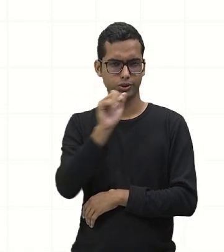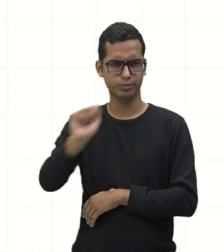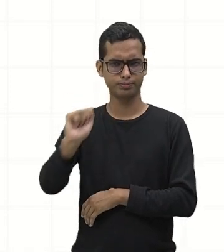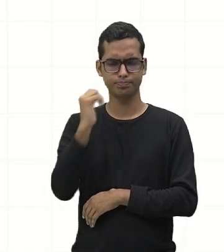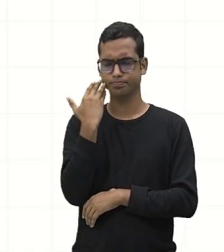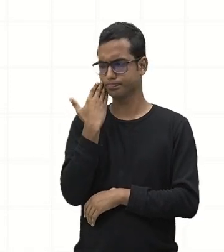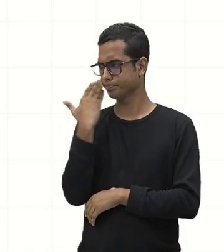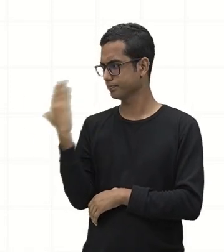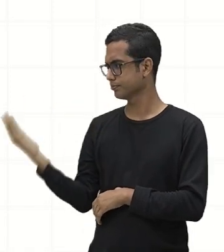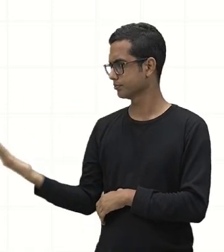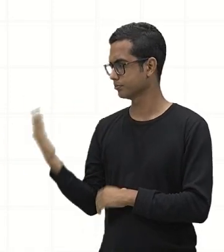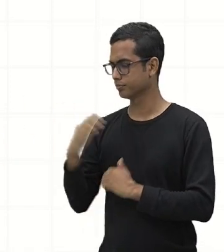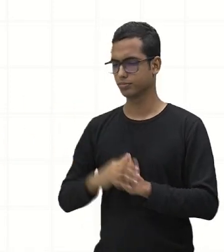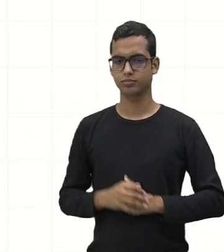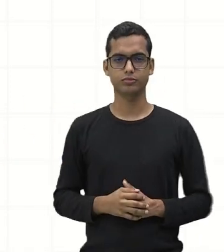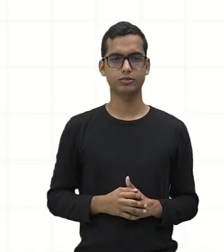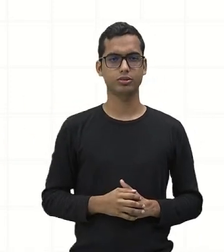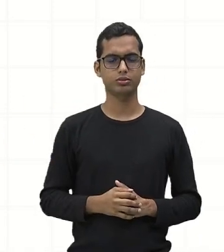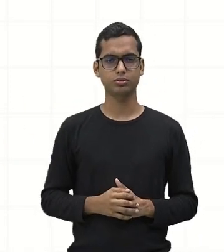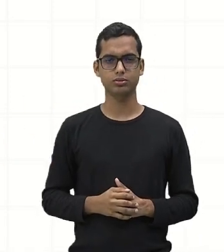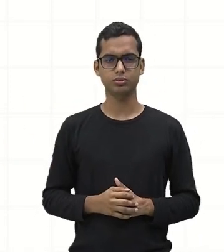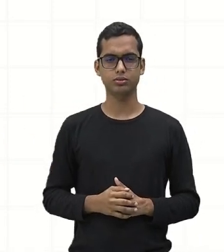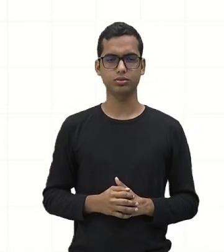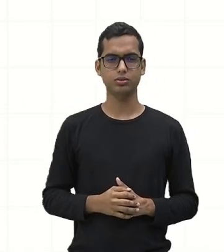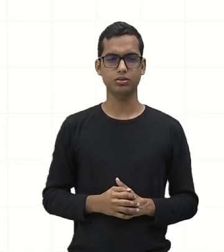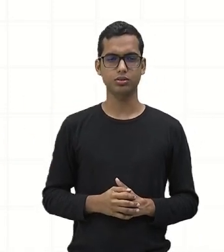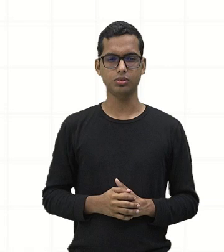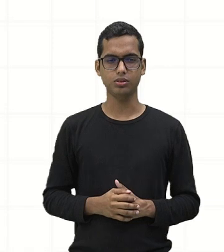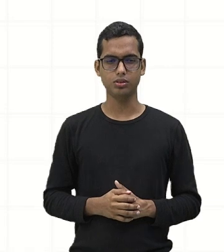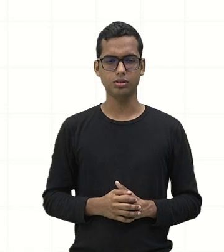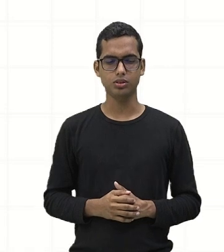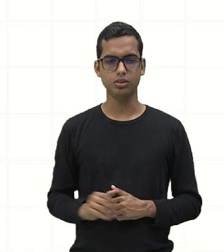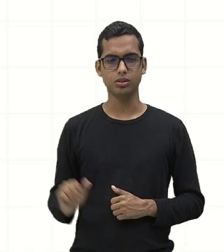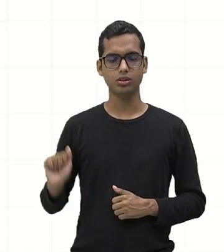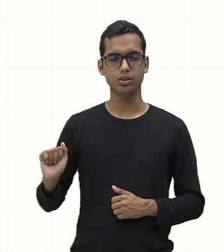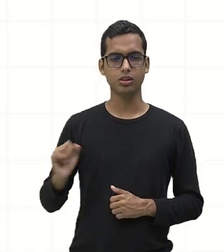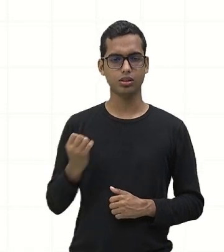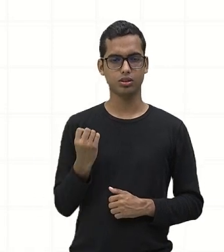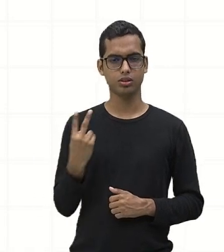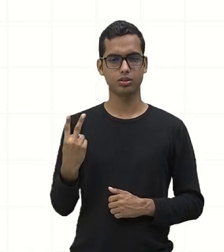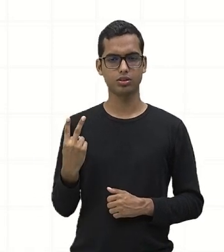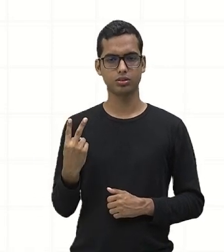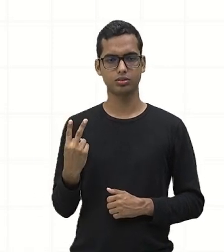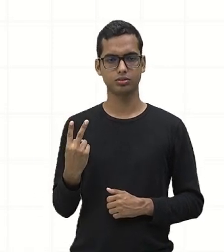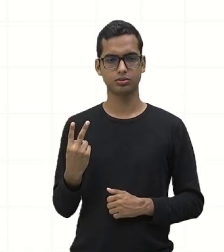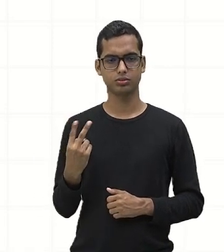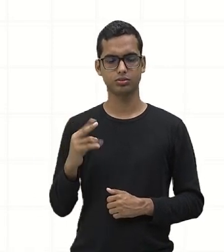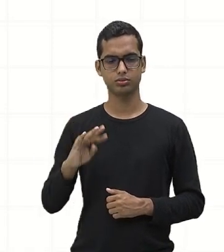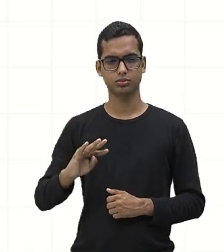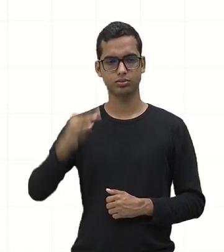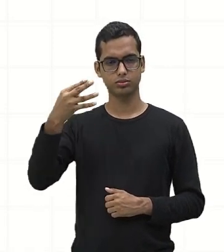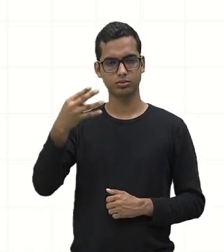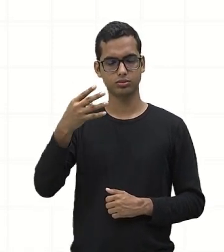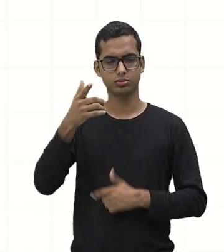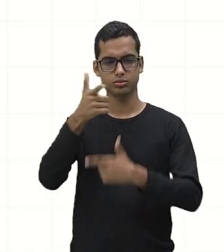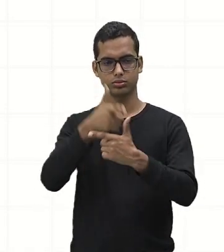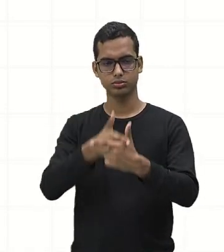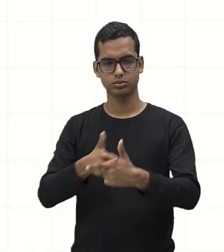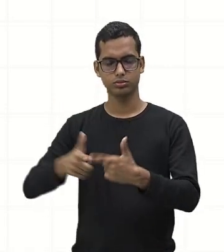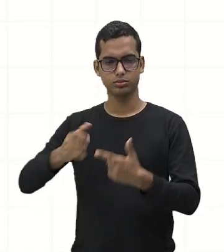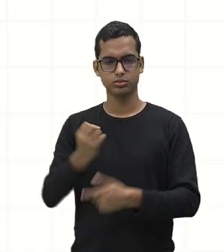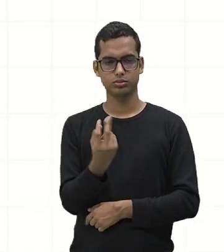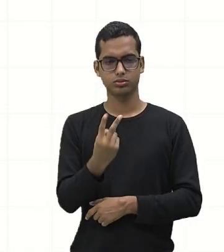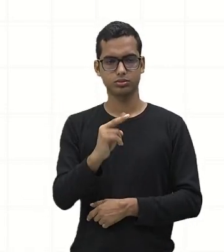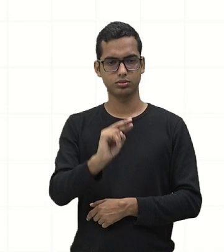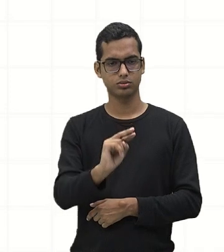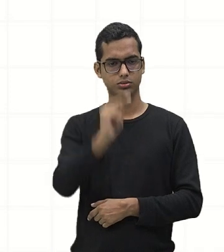os números. 2 elevado na quarta dividido por 2 ao quadrado.